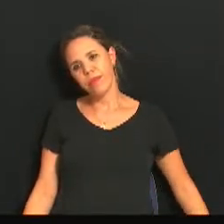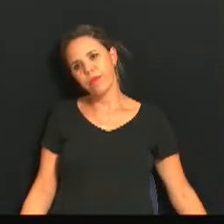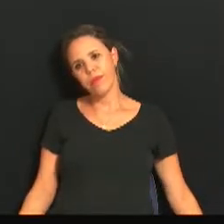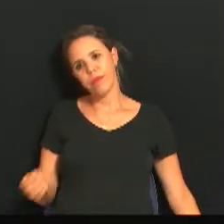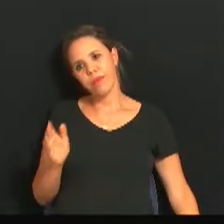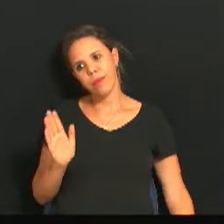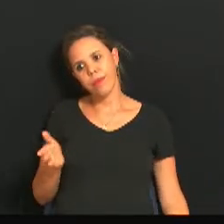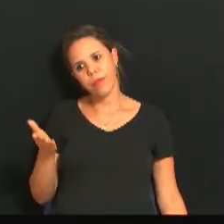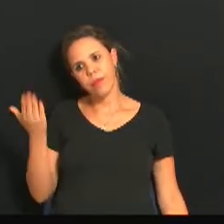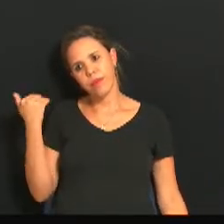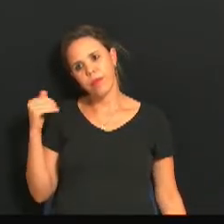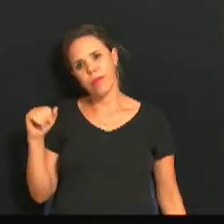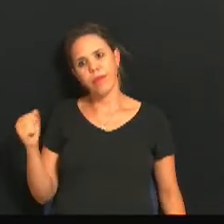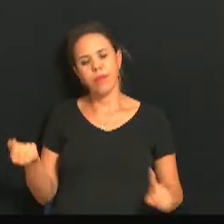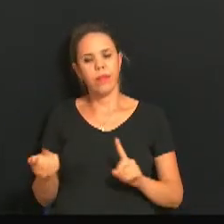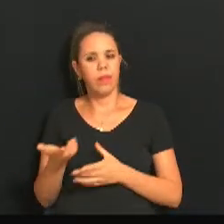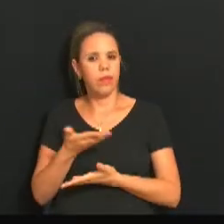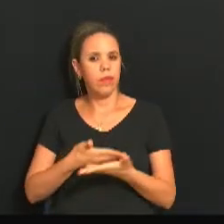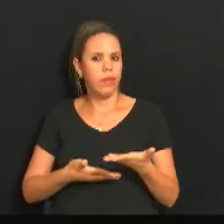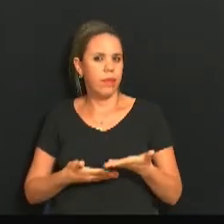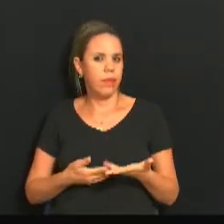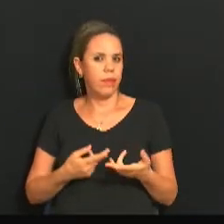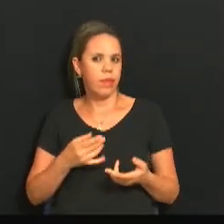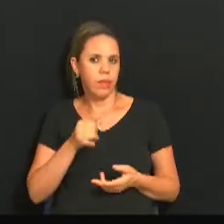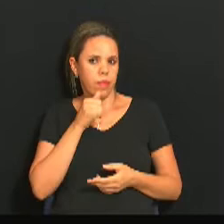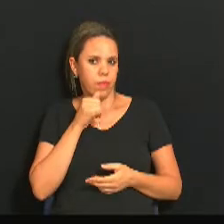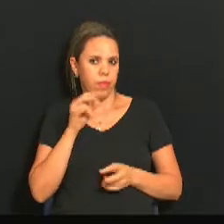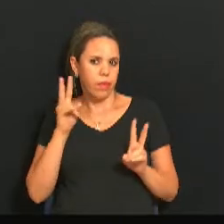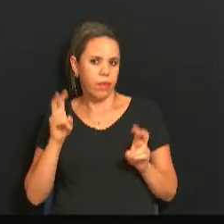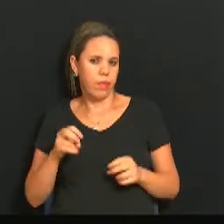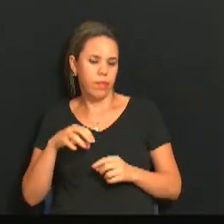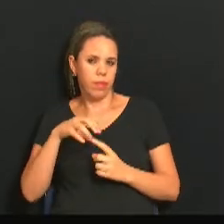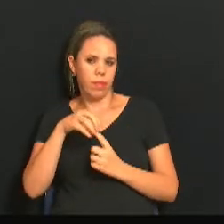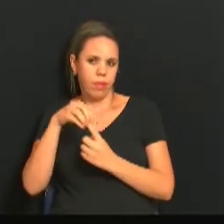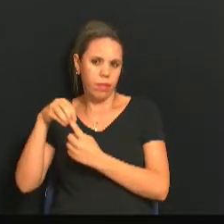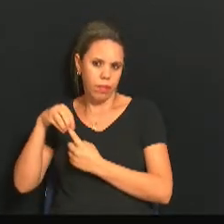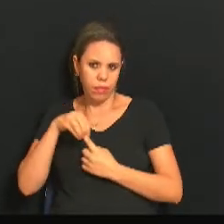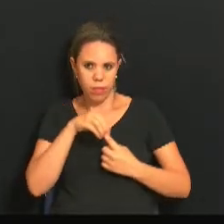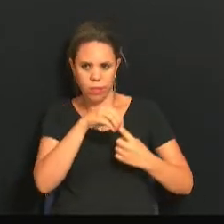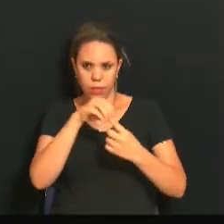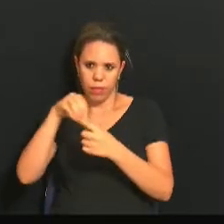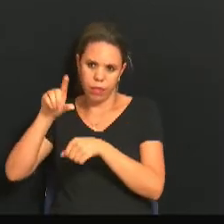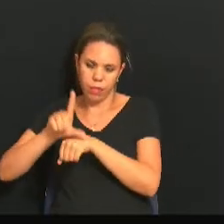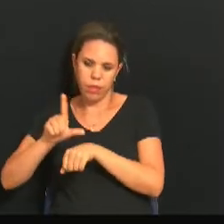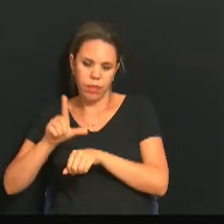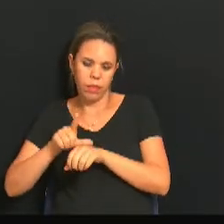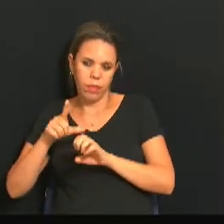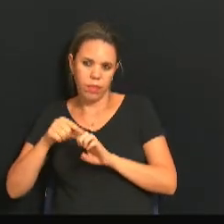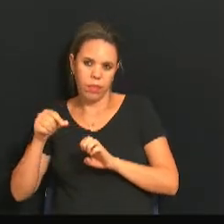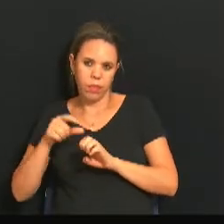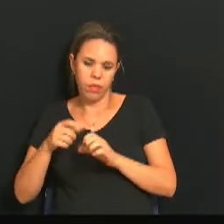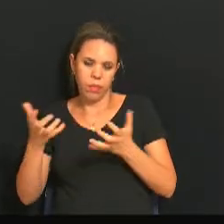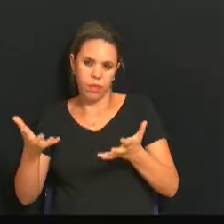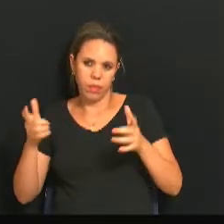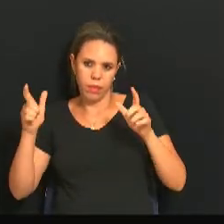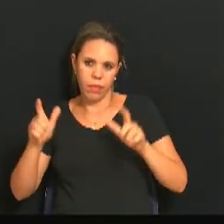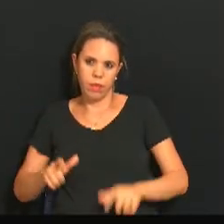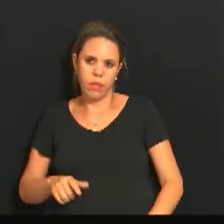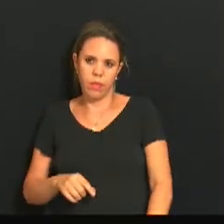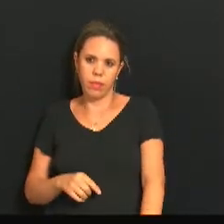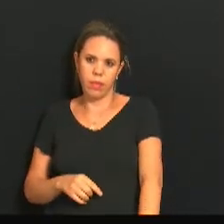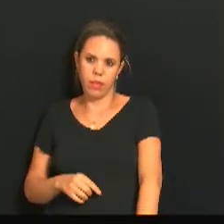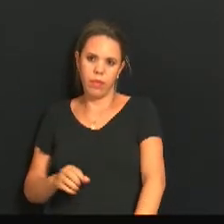social um exemplo tô falando aqui da questão dos camelos vamos falar aqui aquele mão uma área um complexo